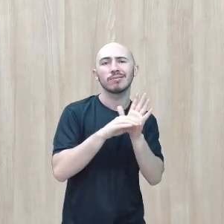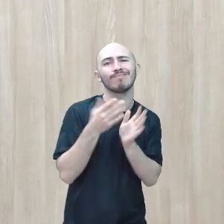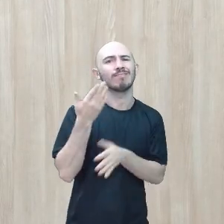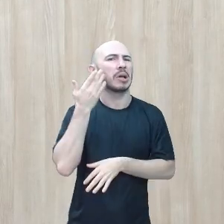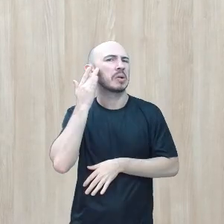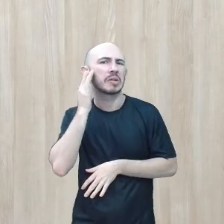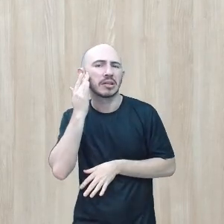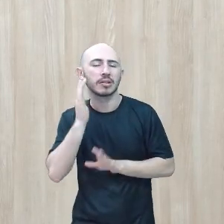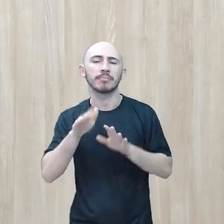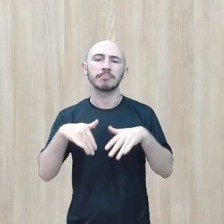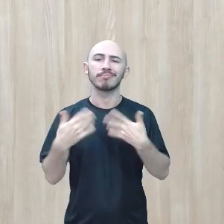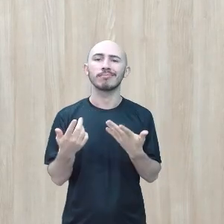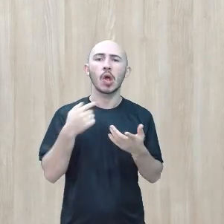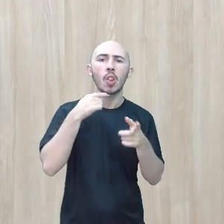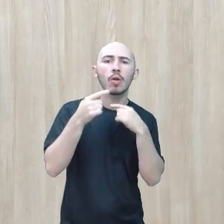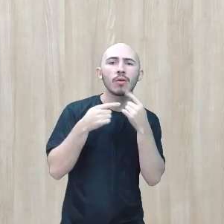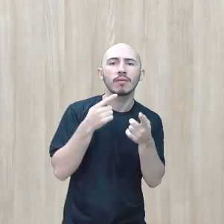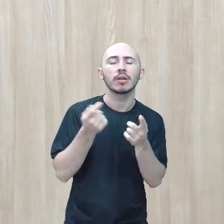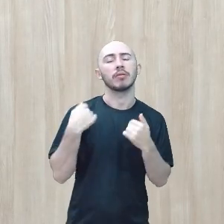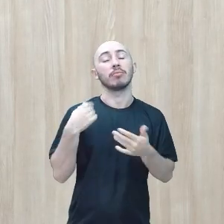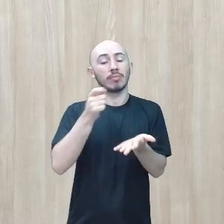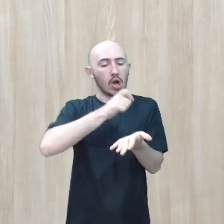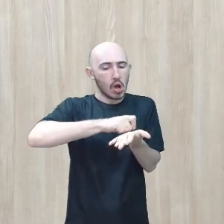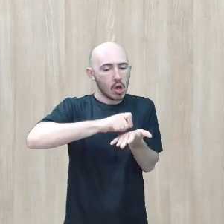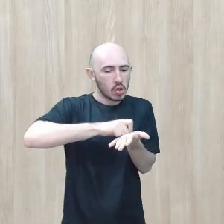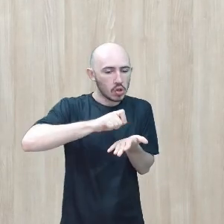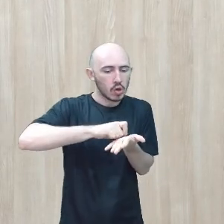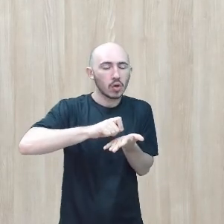alguma questão, você anota no